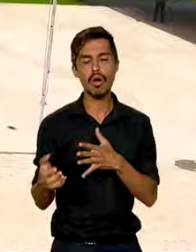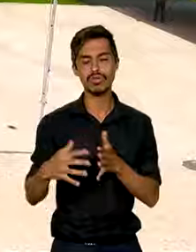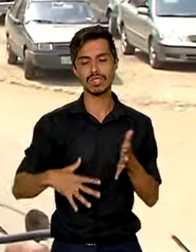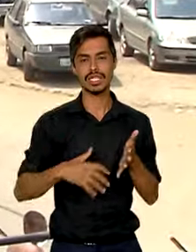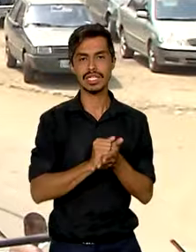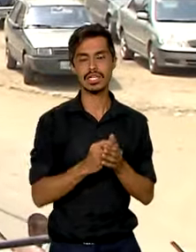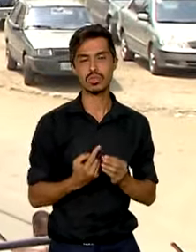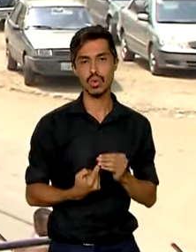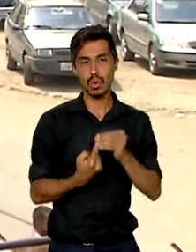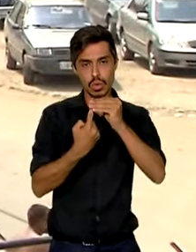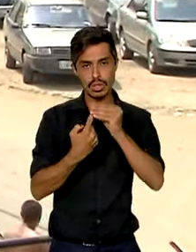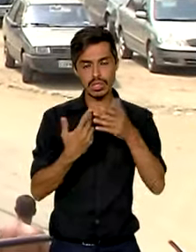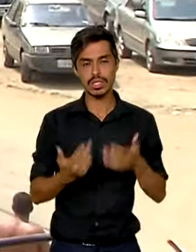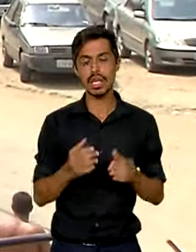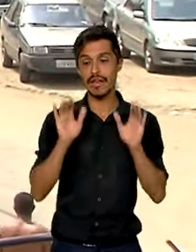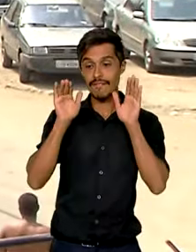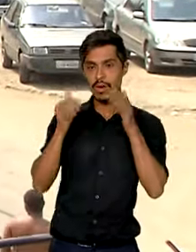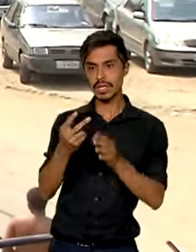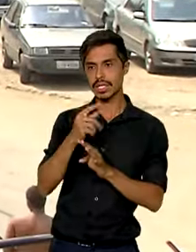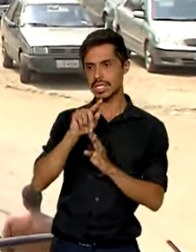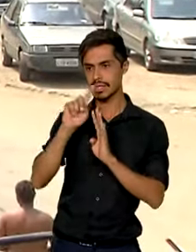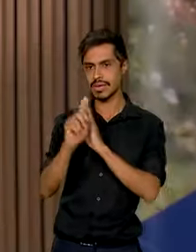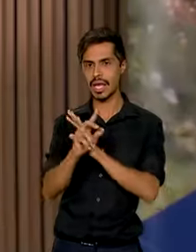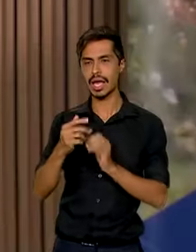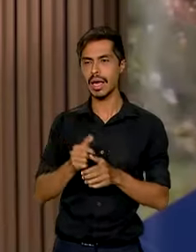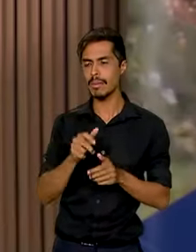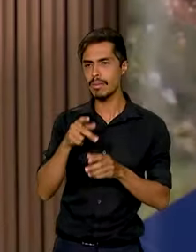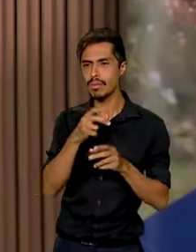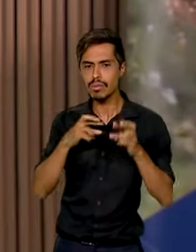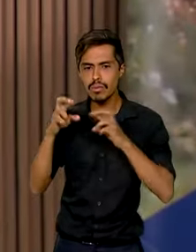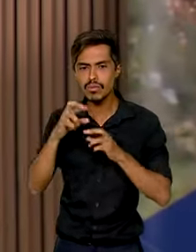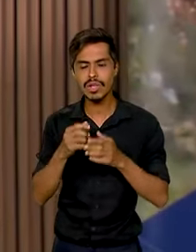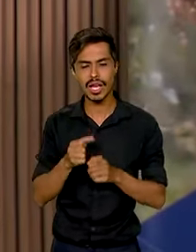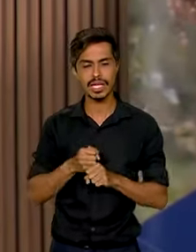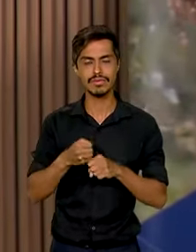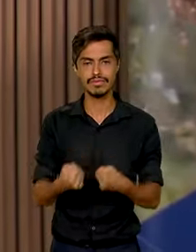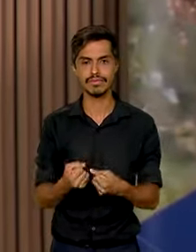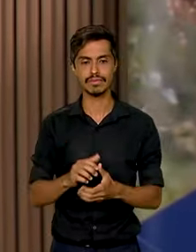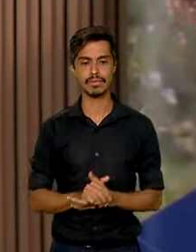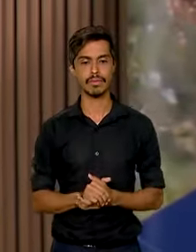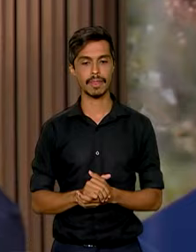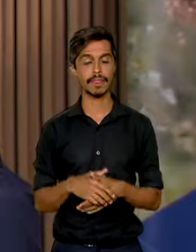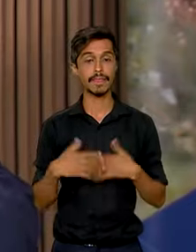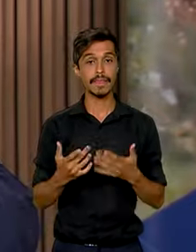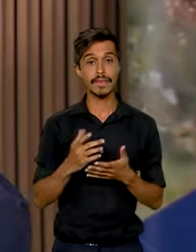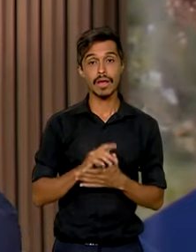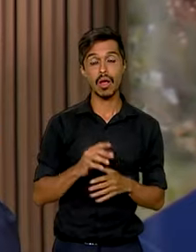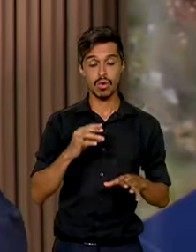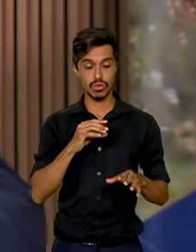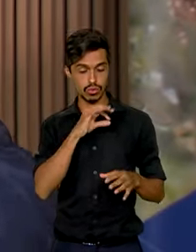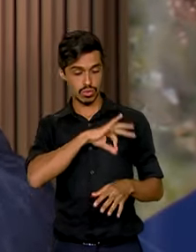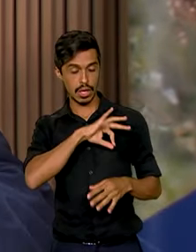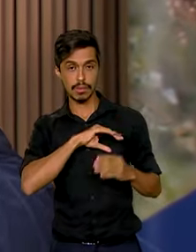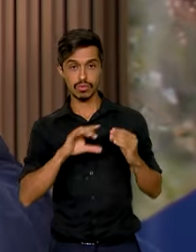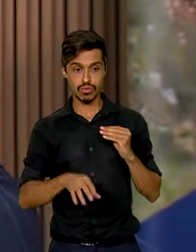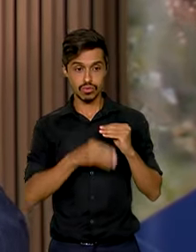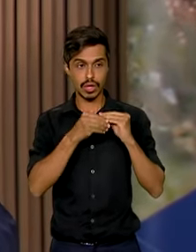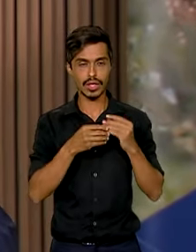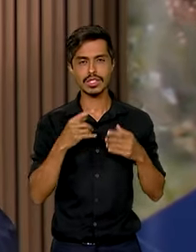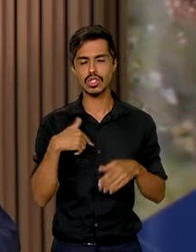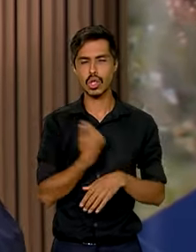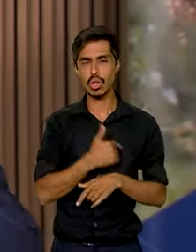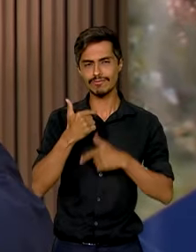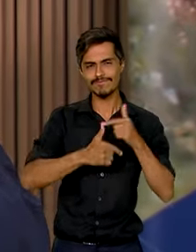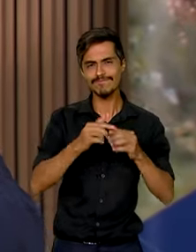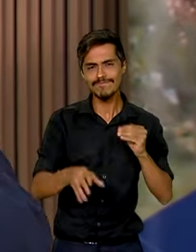único dando prioridade a busca ativa o que conta é a renda fruto do trabalho todo mês a gente faz a